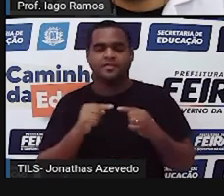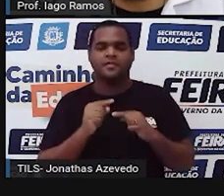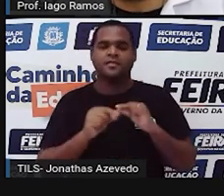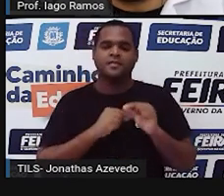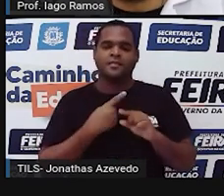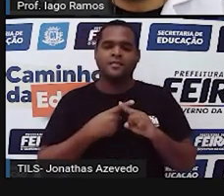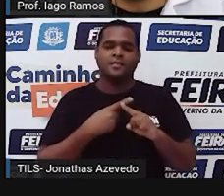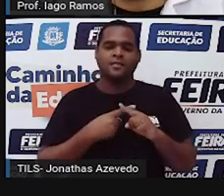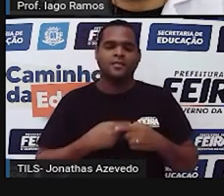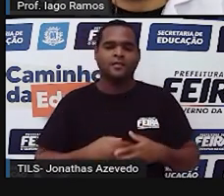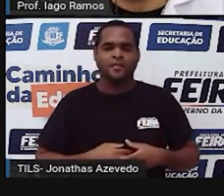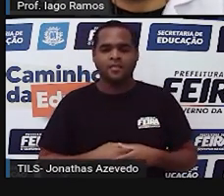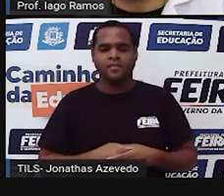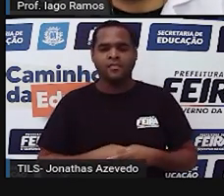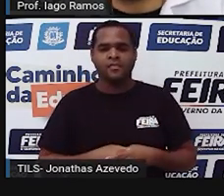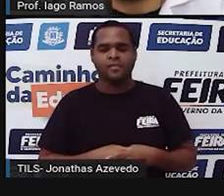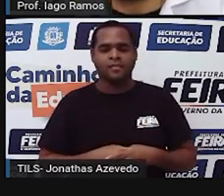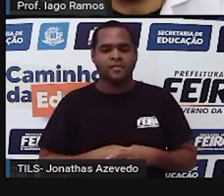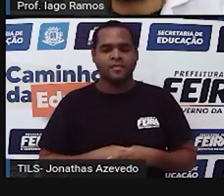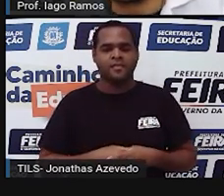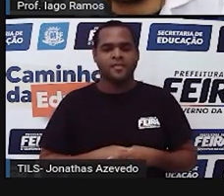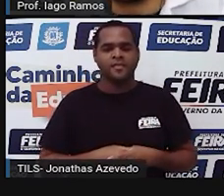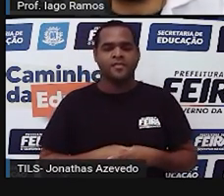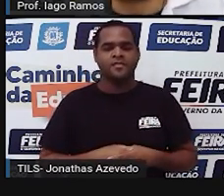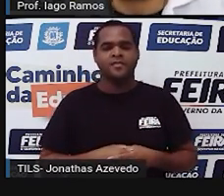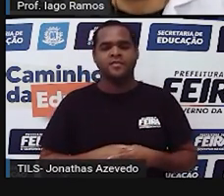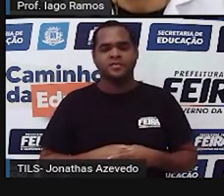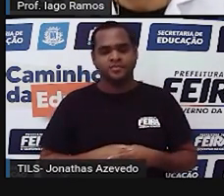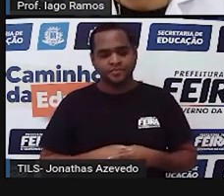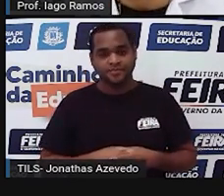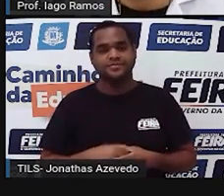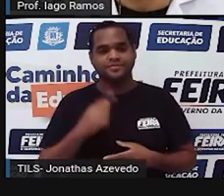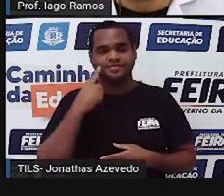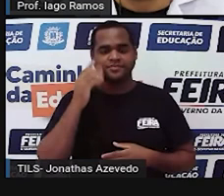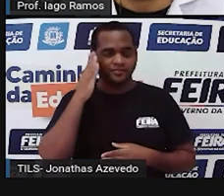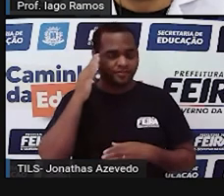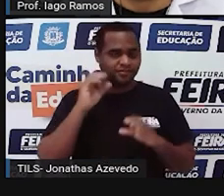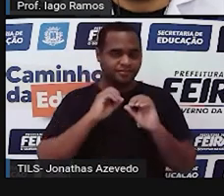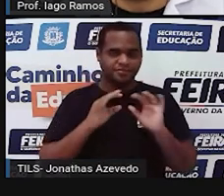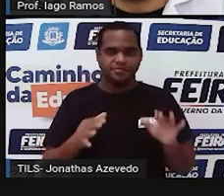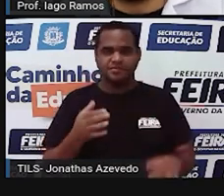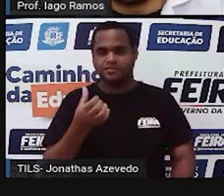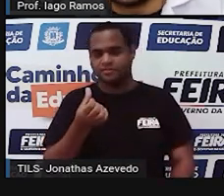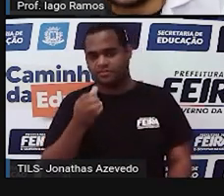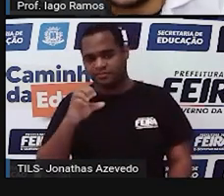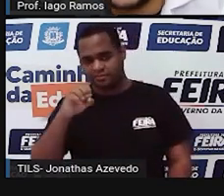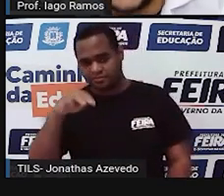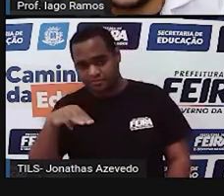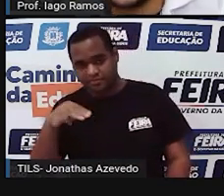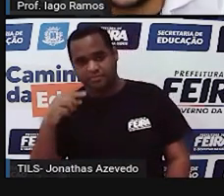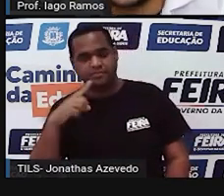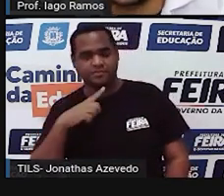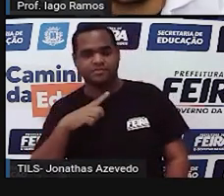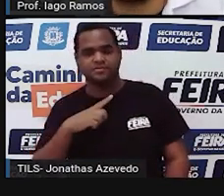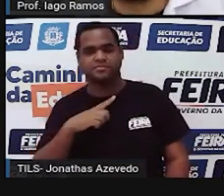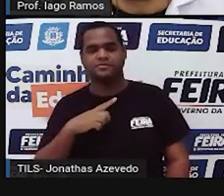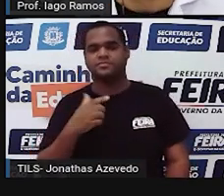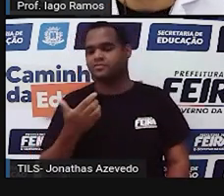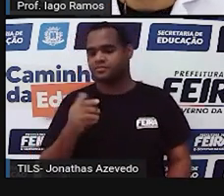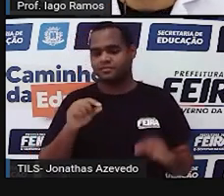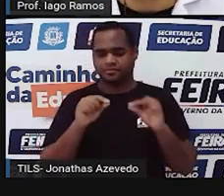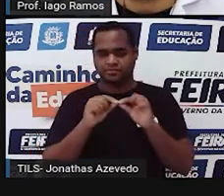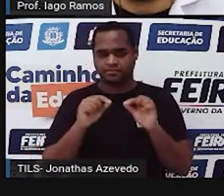ali certo Olha só fiz ali um retângulo coloquei ali 6 cm para o comprimento tá